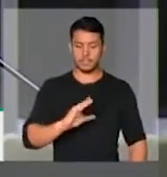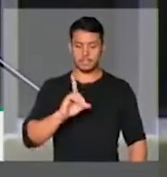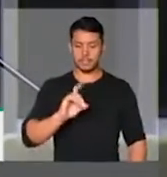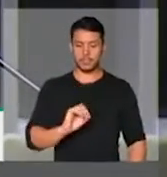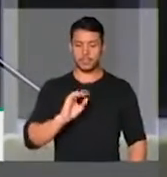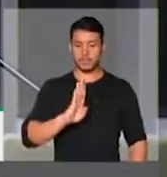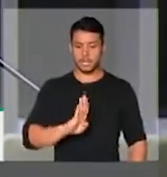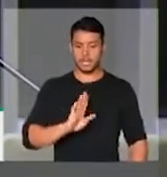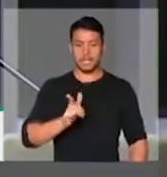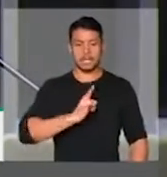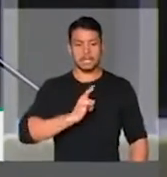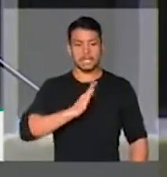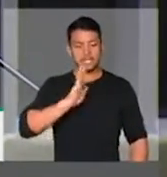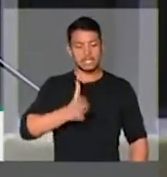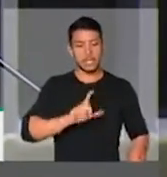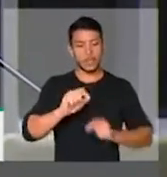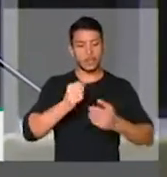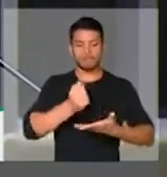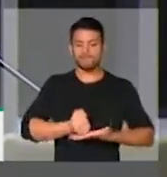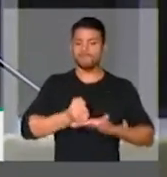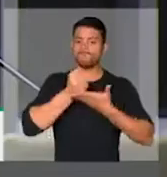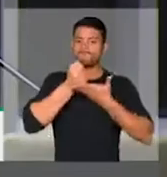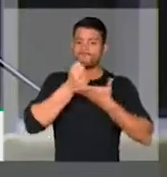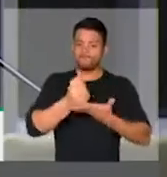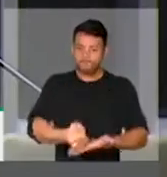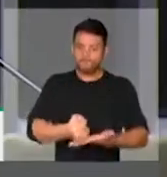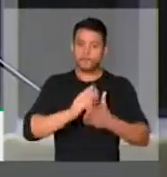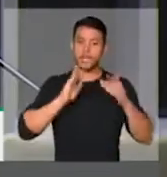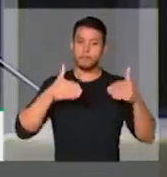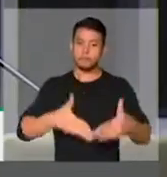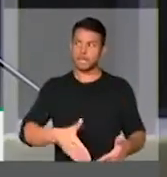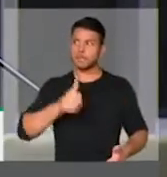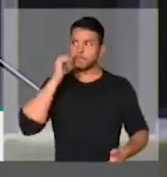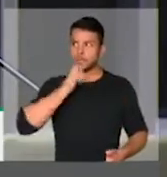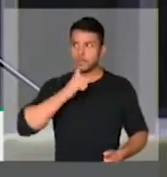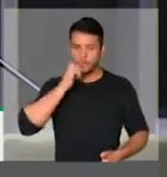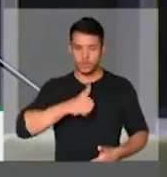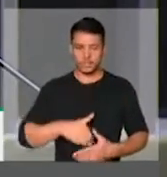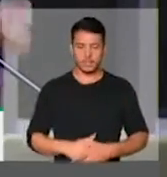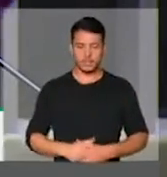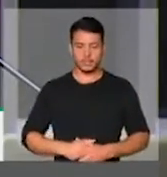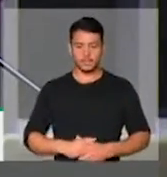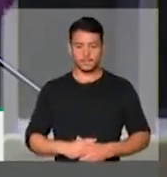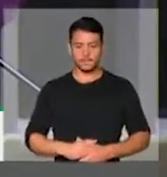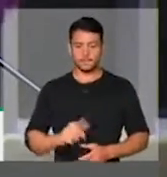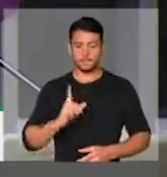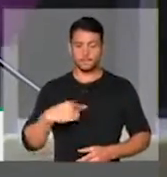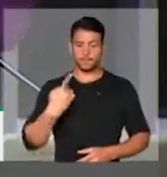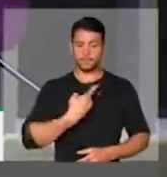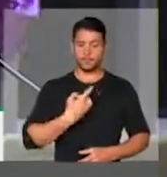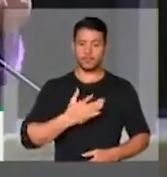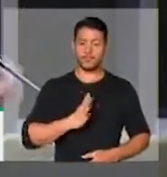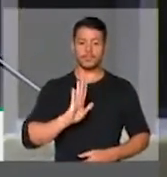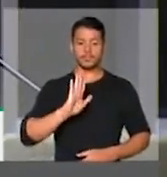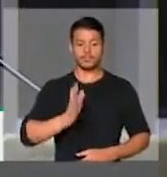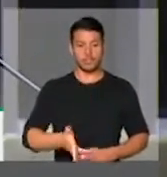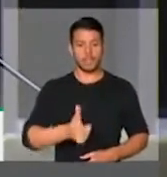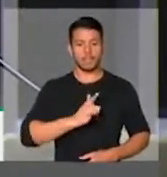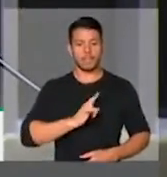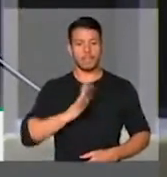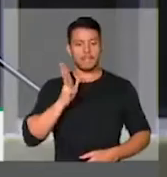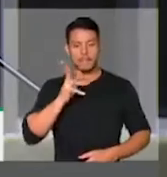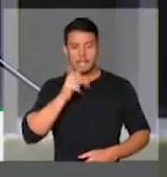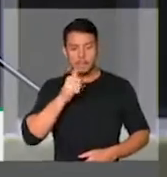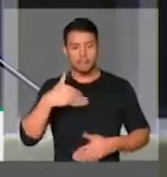tem sido um partido que apoia muito a participação das mulheres na política. Nós já chegamos aqui